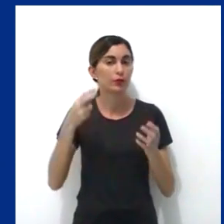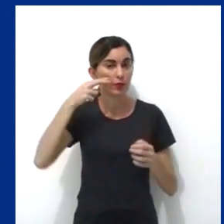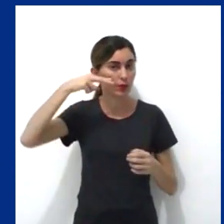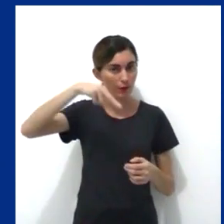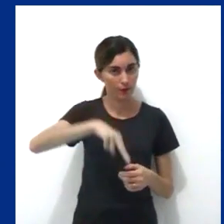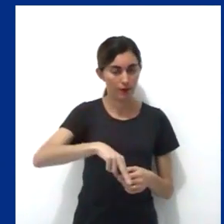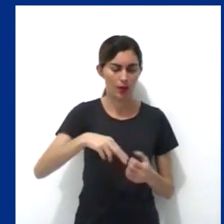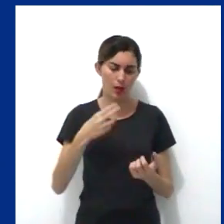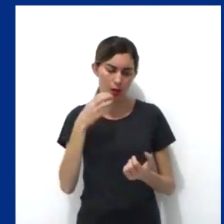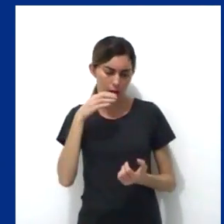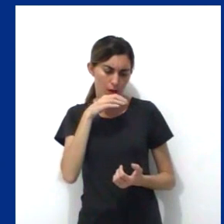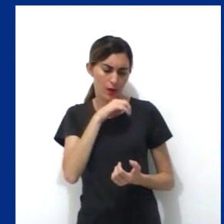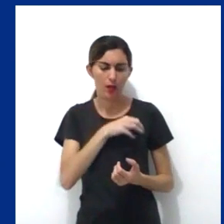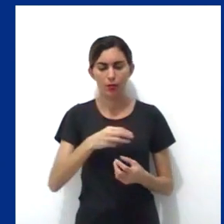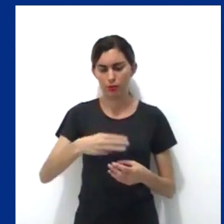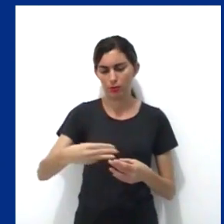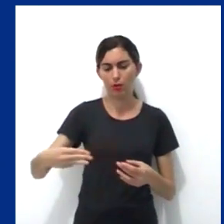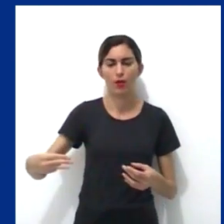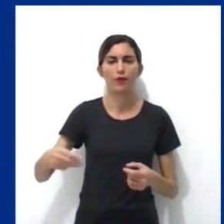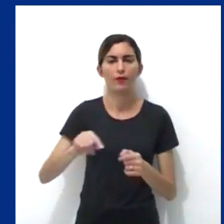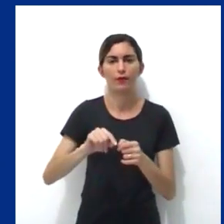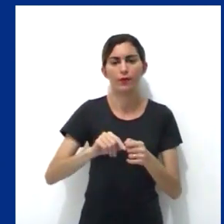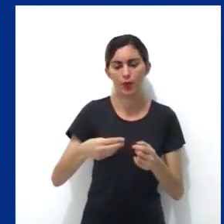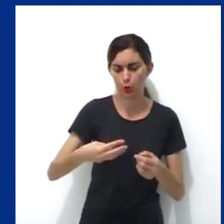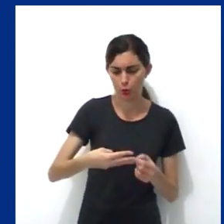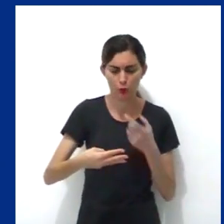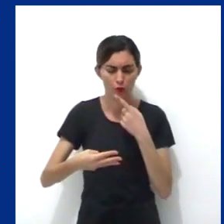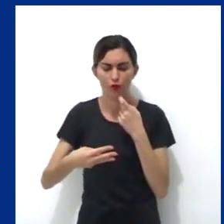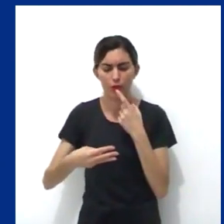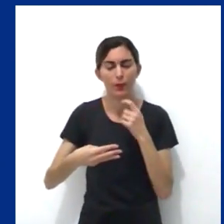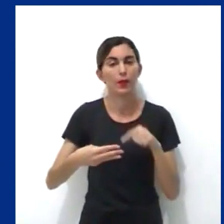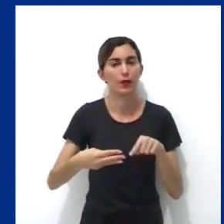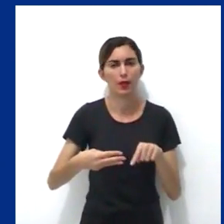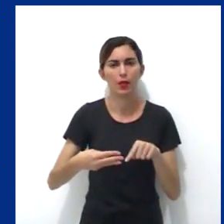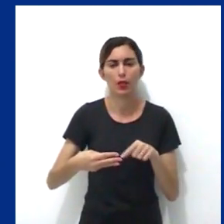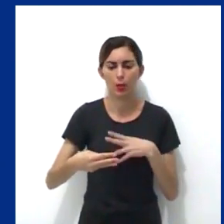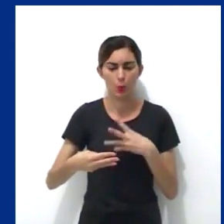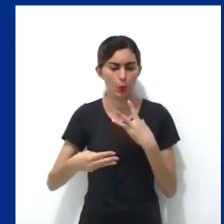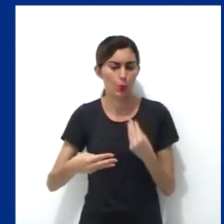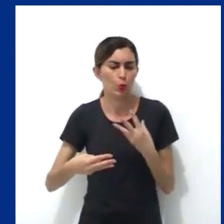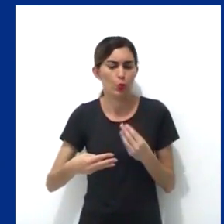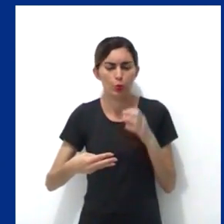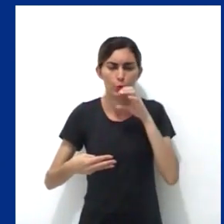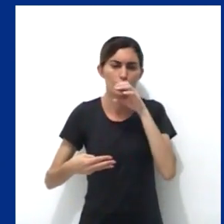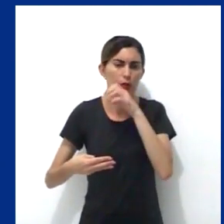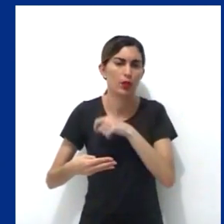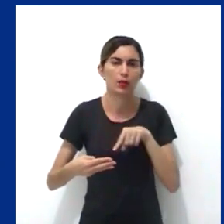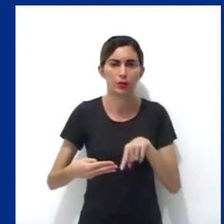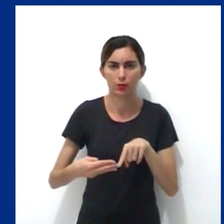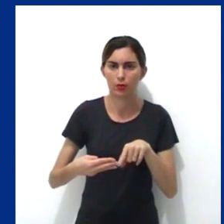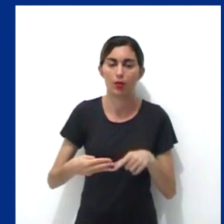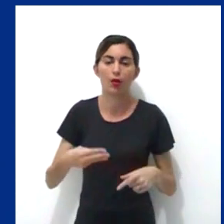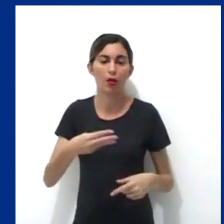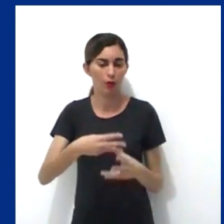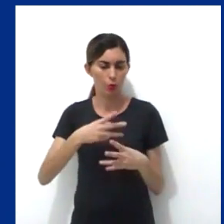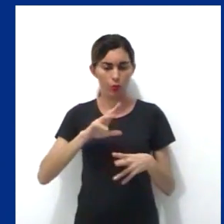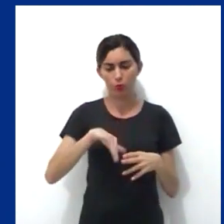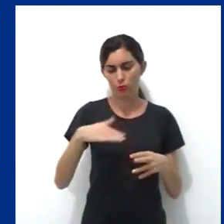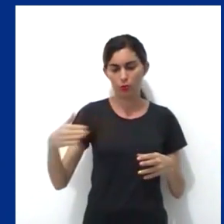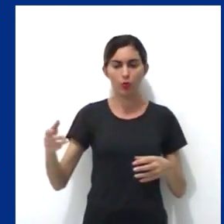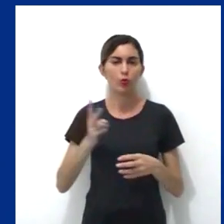sendo conduzido pelo metal lentamente. No nosso dia a dia, a gente pode ver, por exemplo, um garfo sendo aquecido no fogão. Quem é